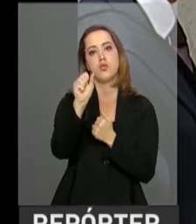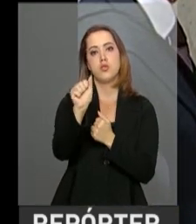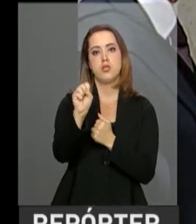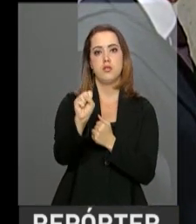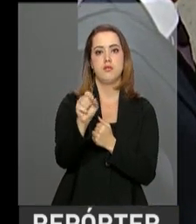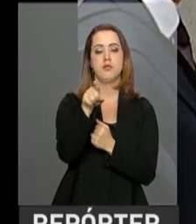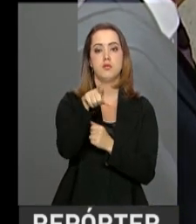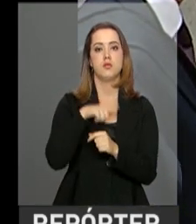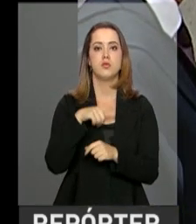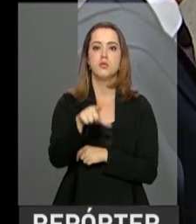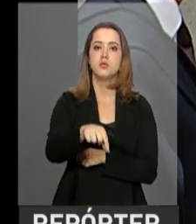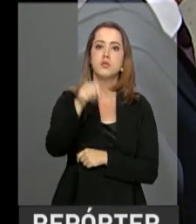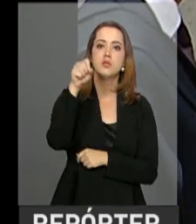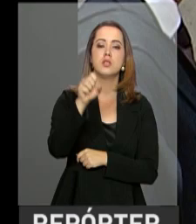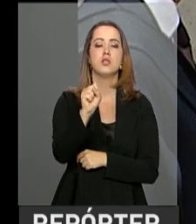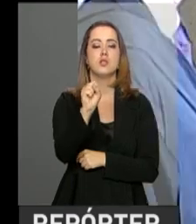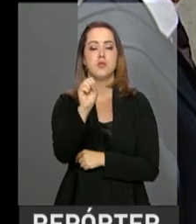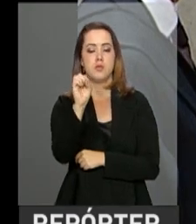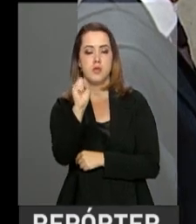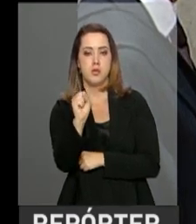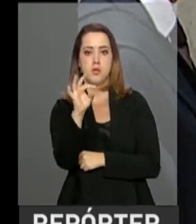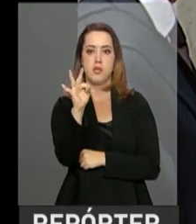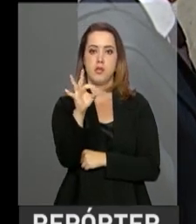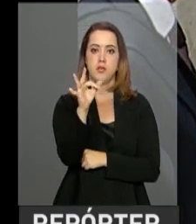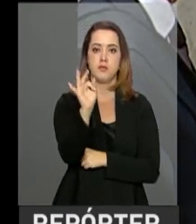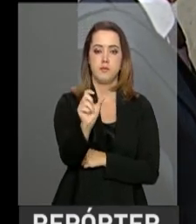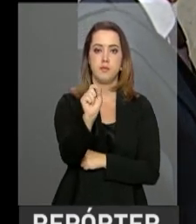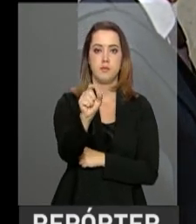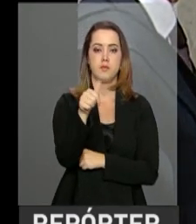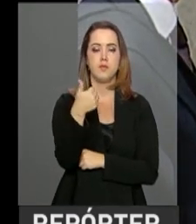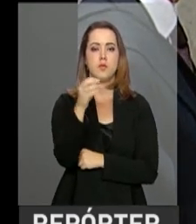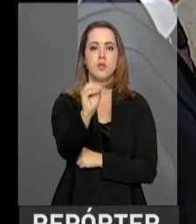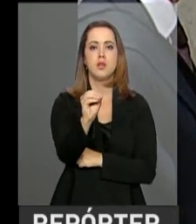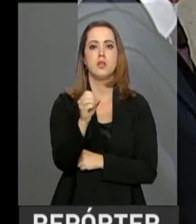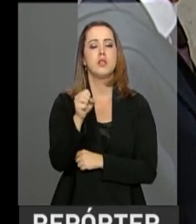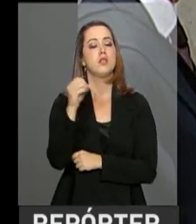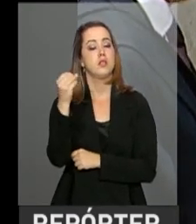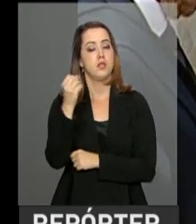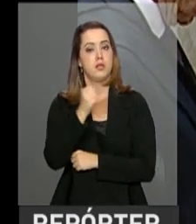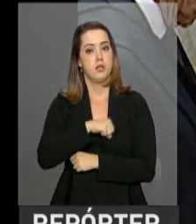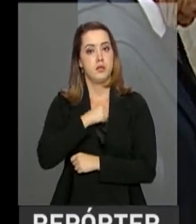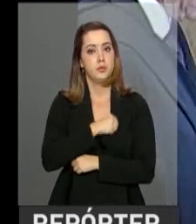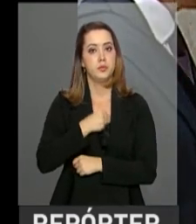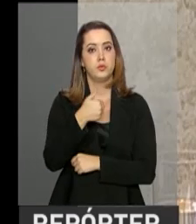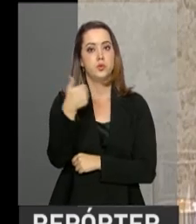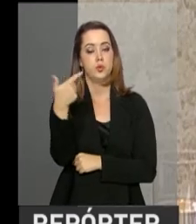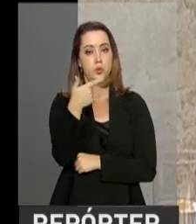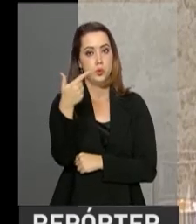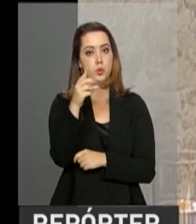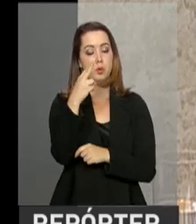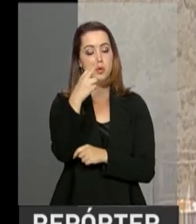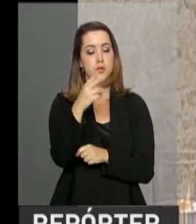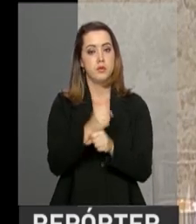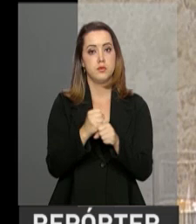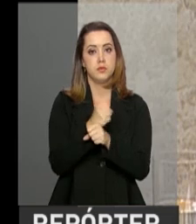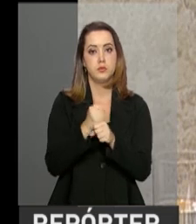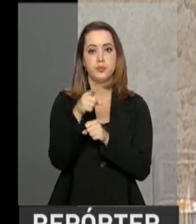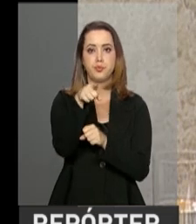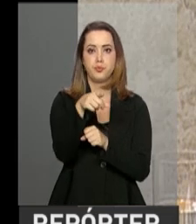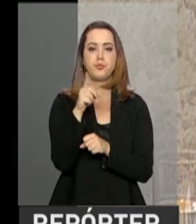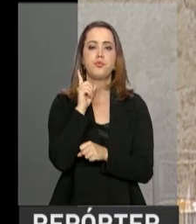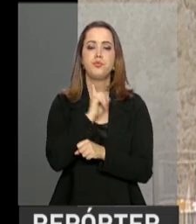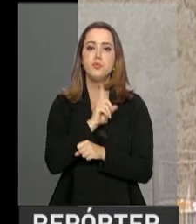foram eleitos pelo plenário do STF no último dia 10 de Agosto para um mandato de 2 anos Mineira de Montes